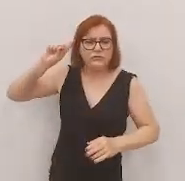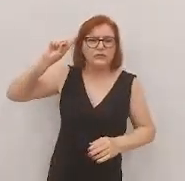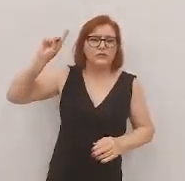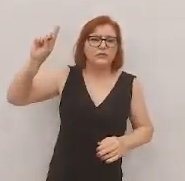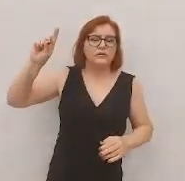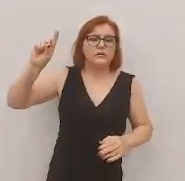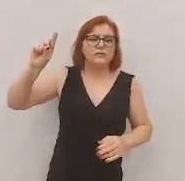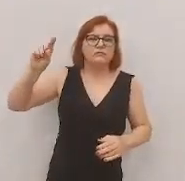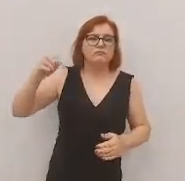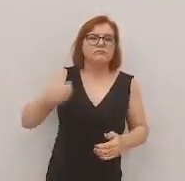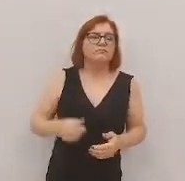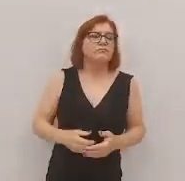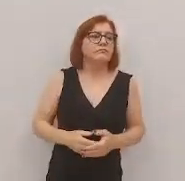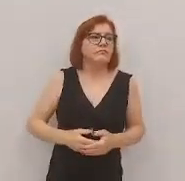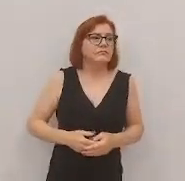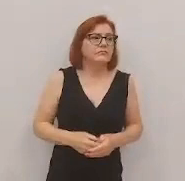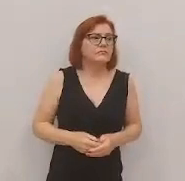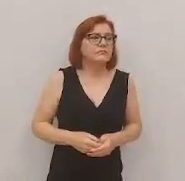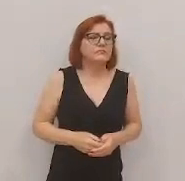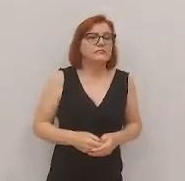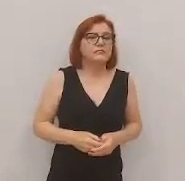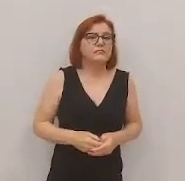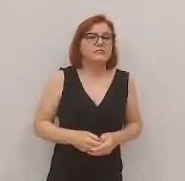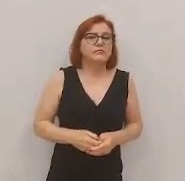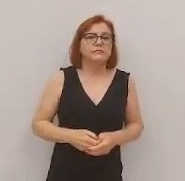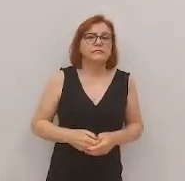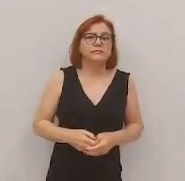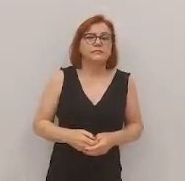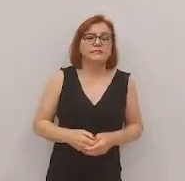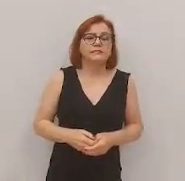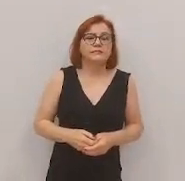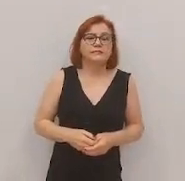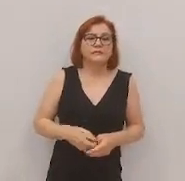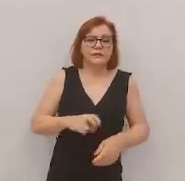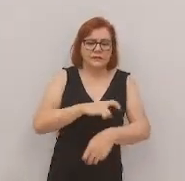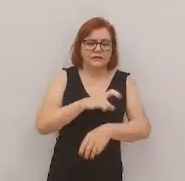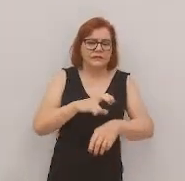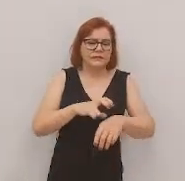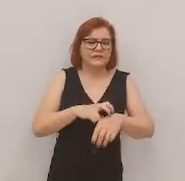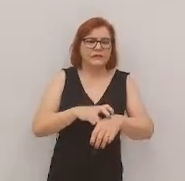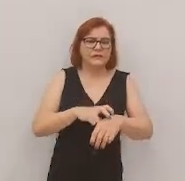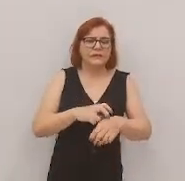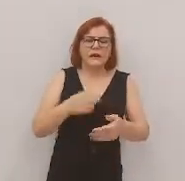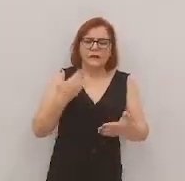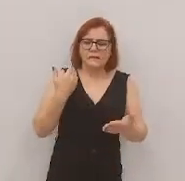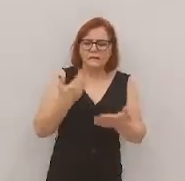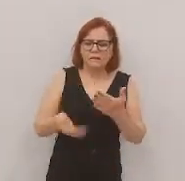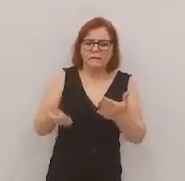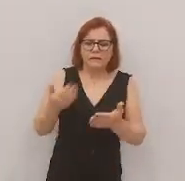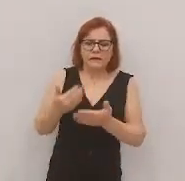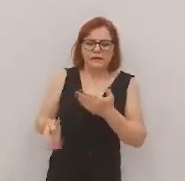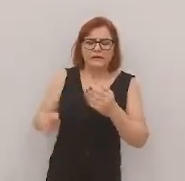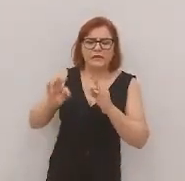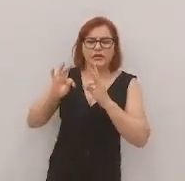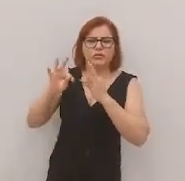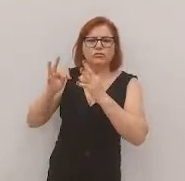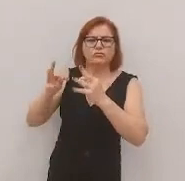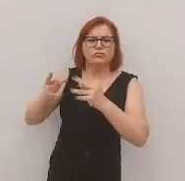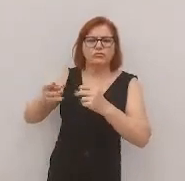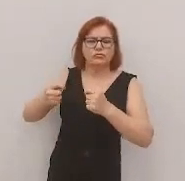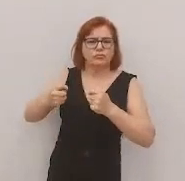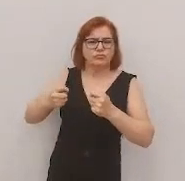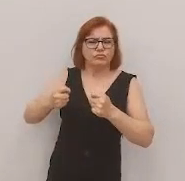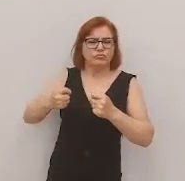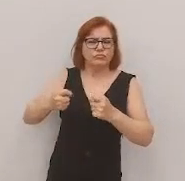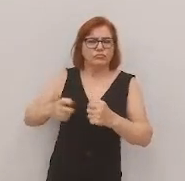Ele perdeu tudo isso. Isso foi dado para quem? Para nós, para a igreja. Ele viu tudo aquilo que ele perdeu.